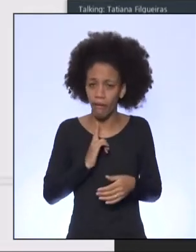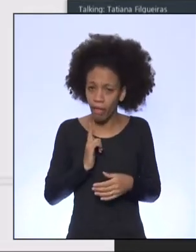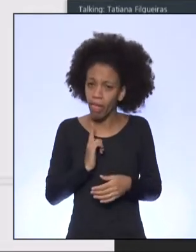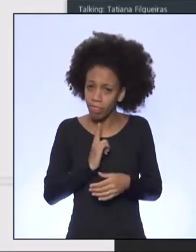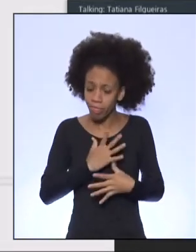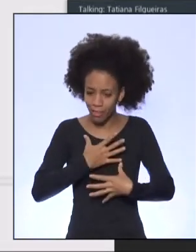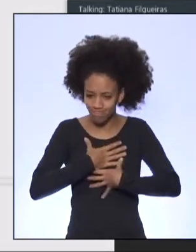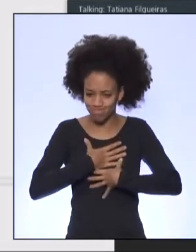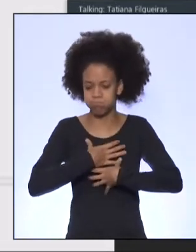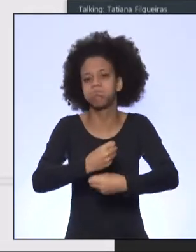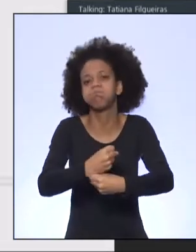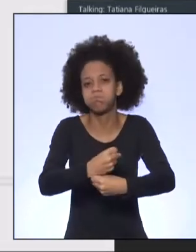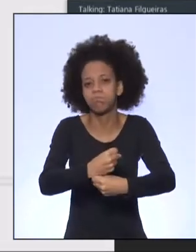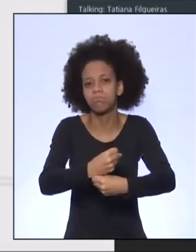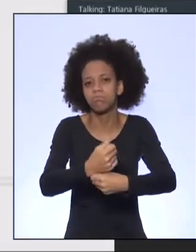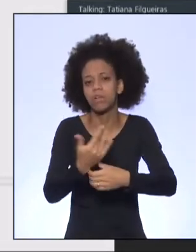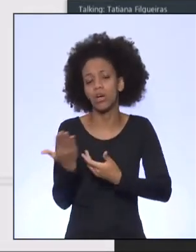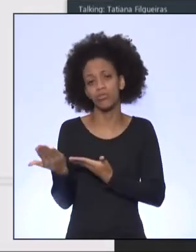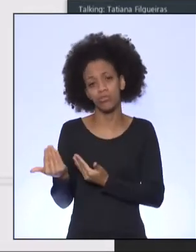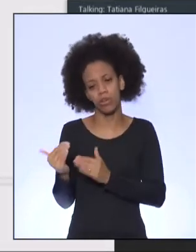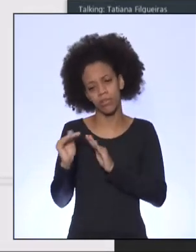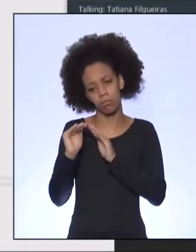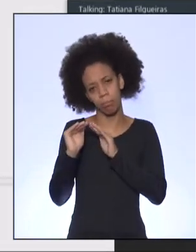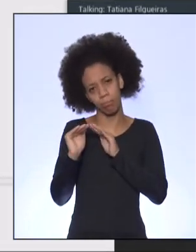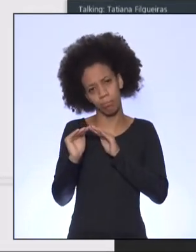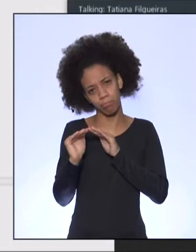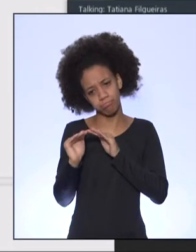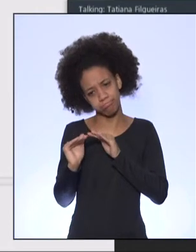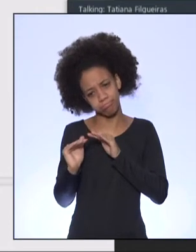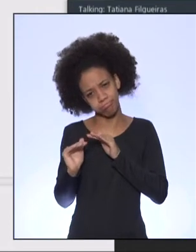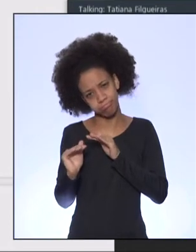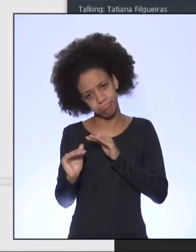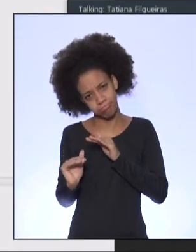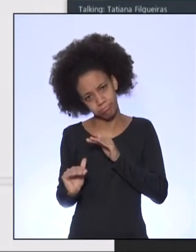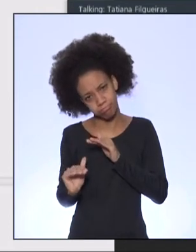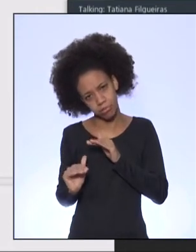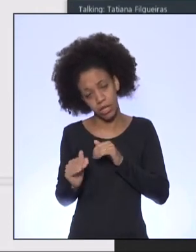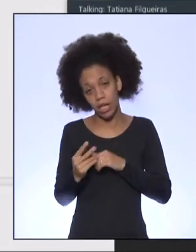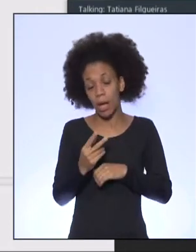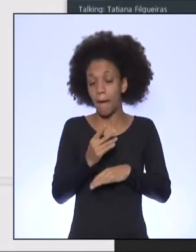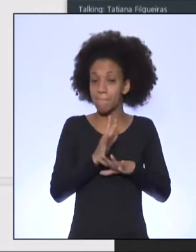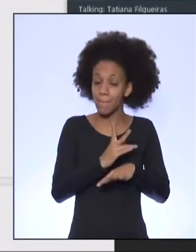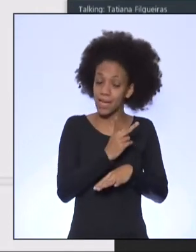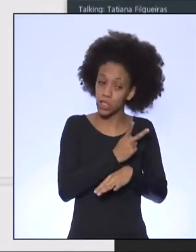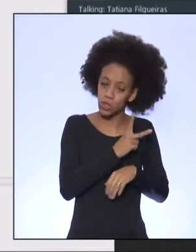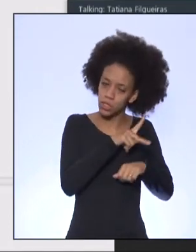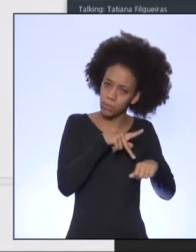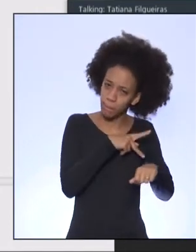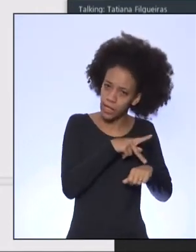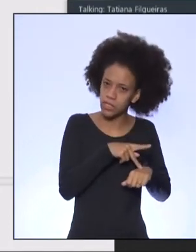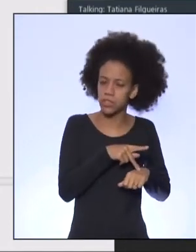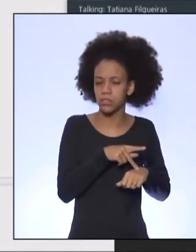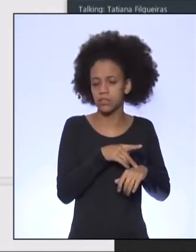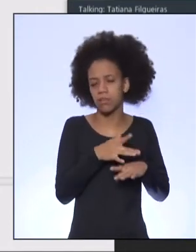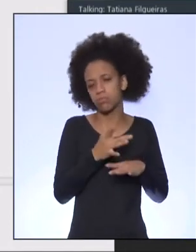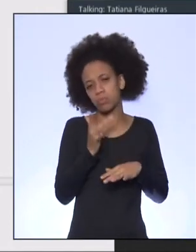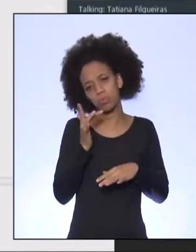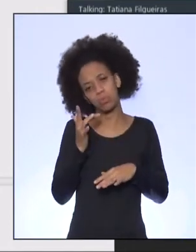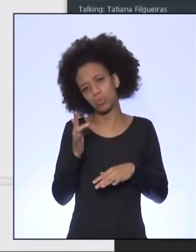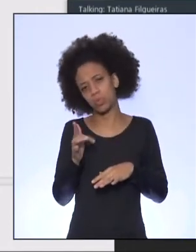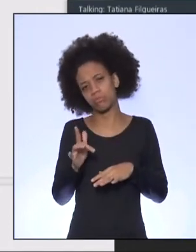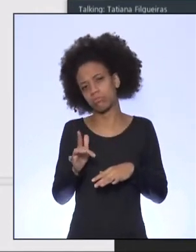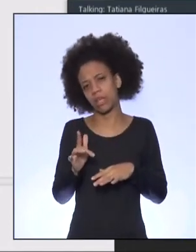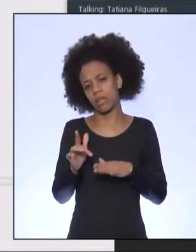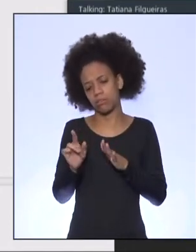que suicídio entre jovens está caindo praticamente no mundo inteiro, com exceção de 2 países. Nós não temos dados no Brasil